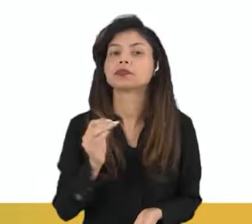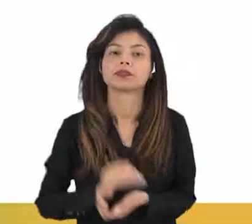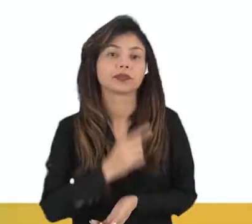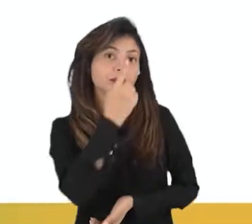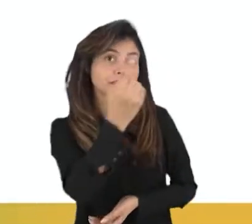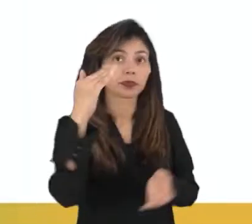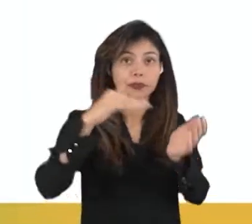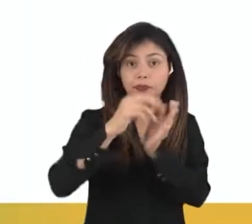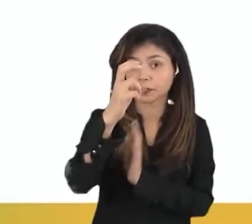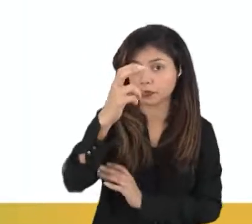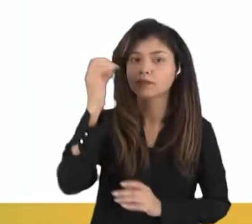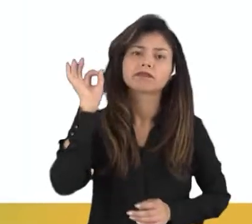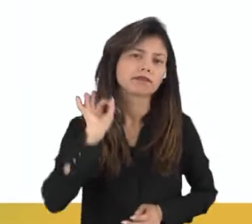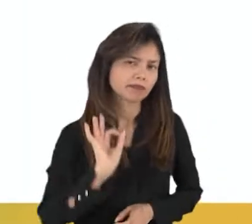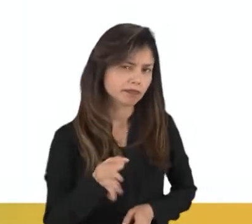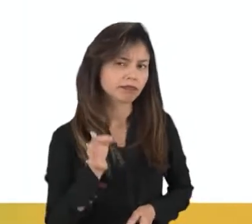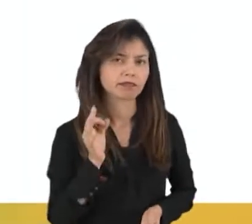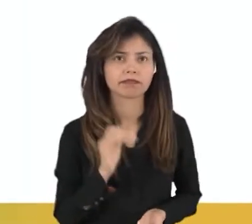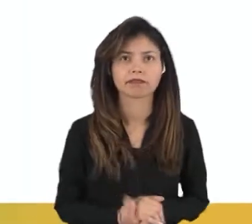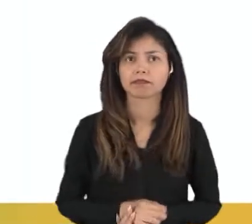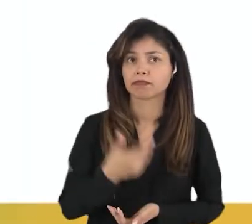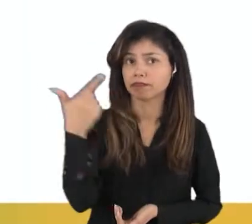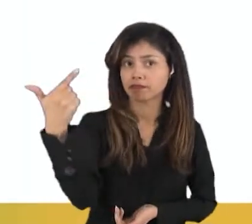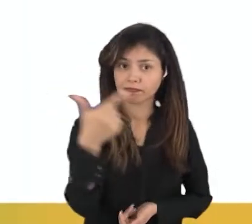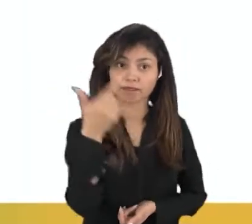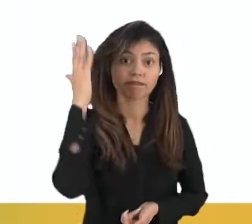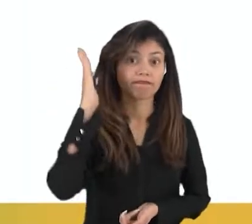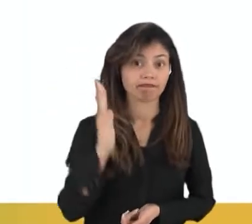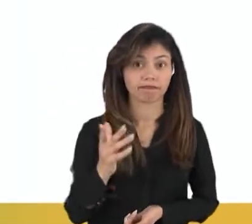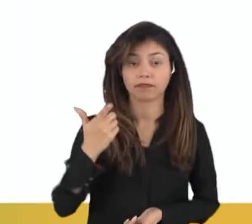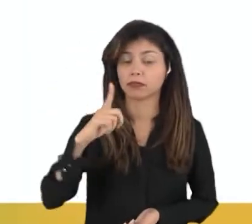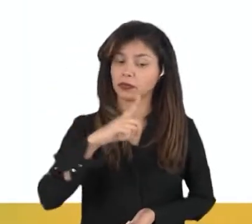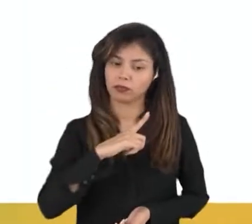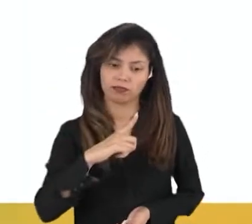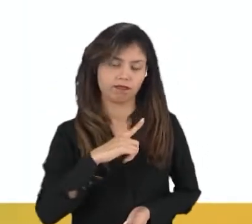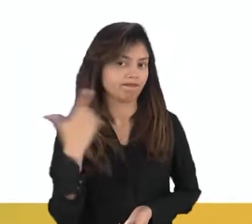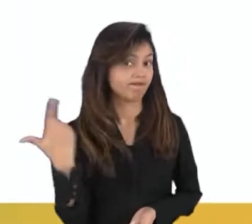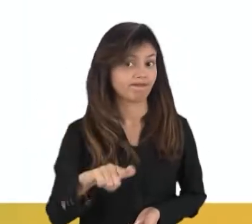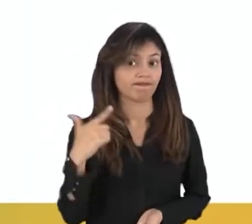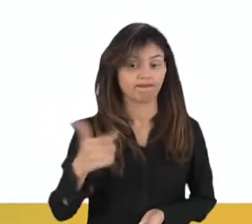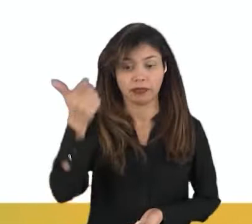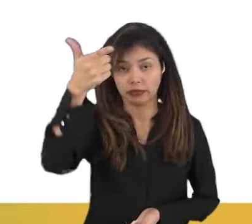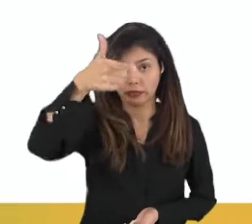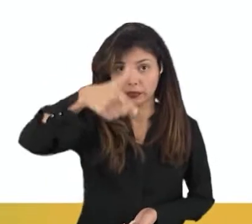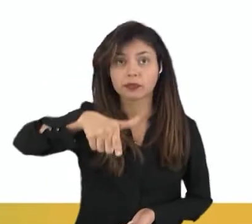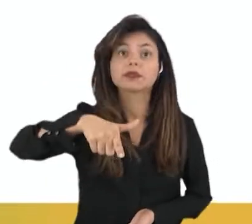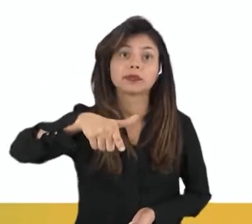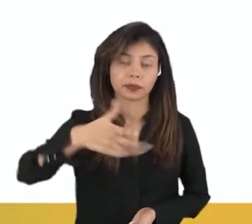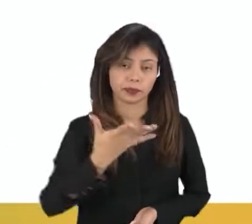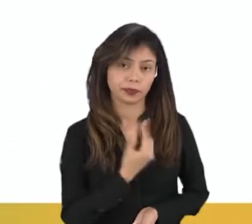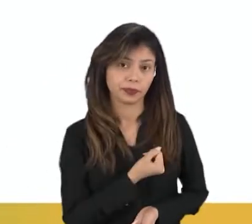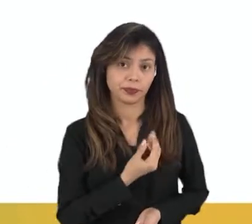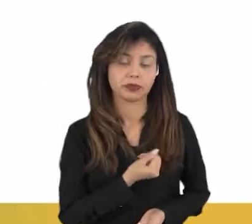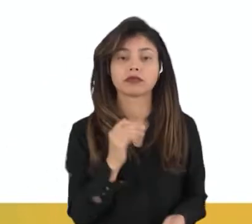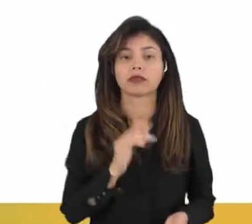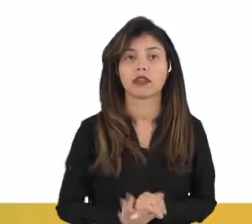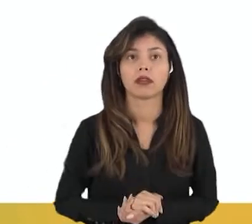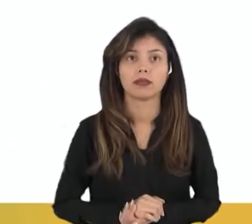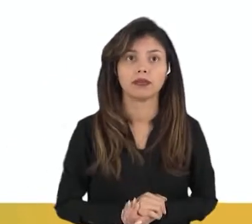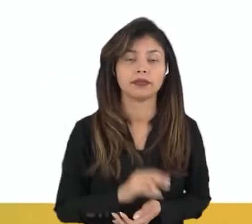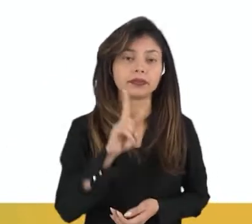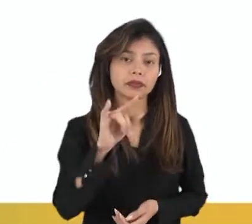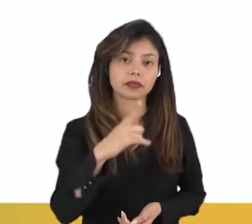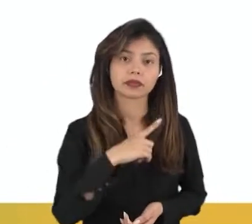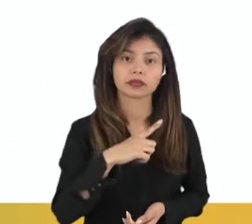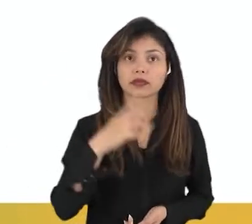1 até 5, certo? Para o segundo dígito, já que não pode haver repetição por esses dígitos serem distintos, nós